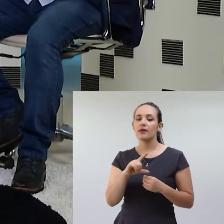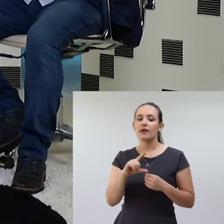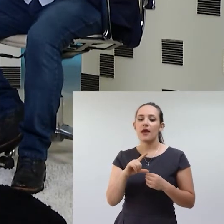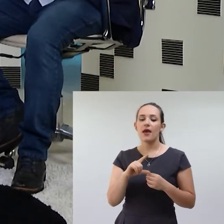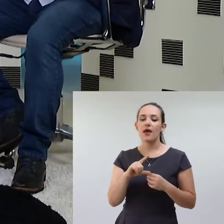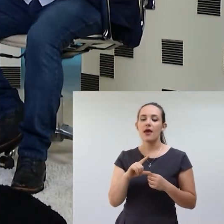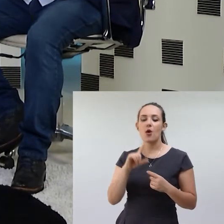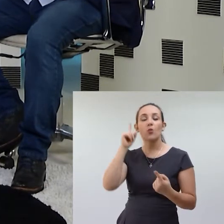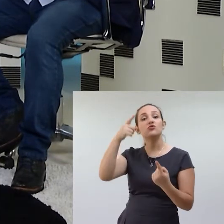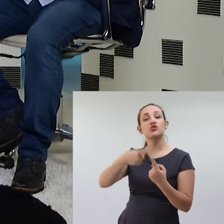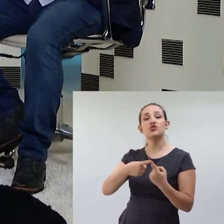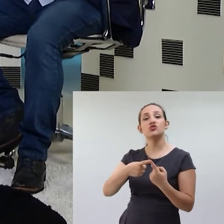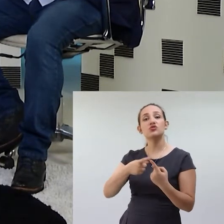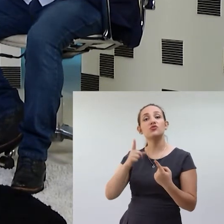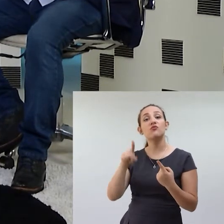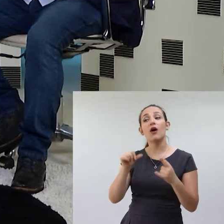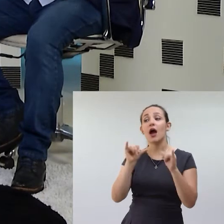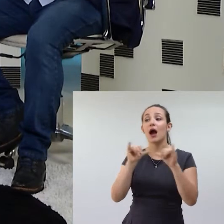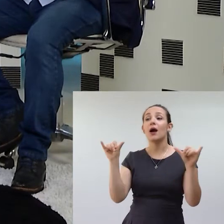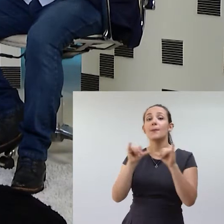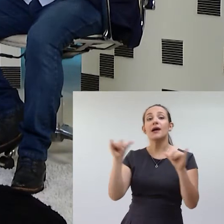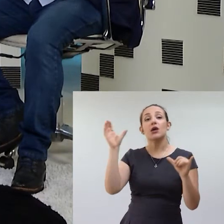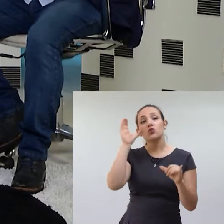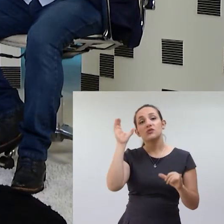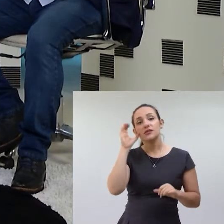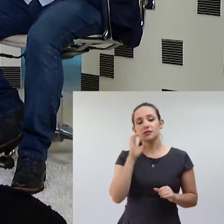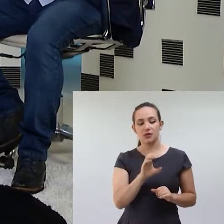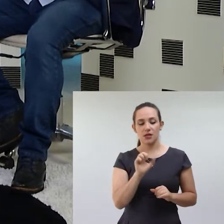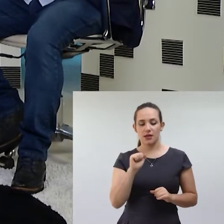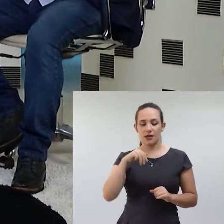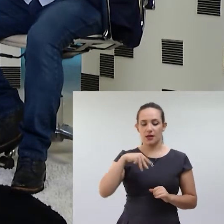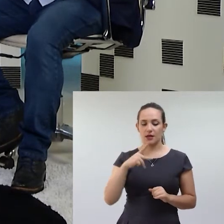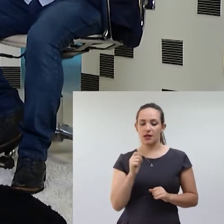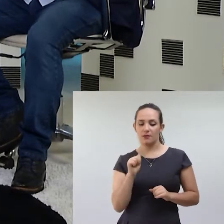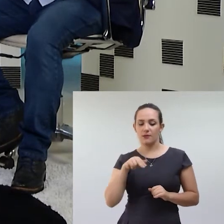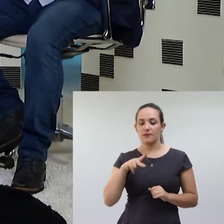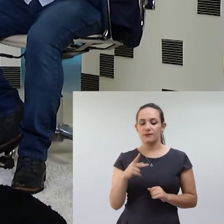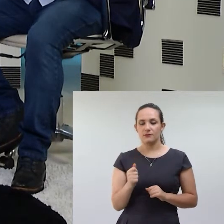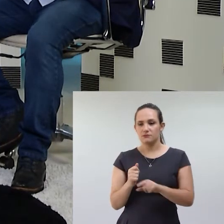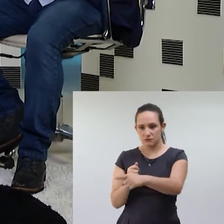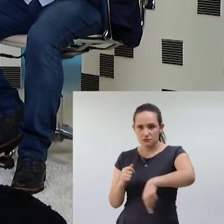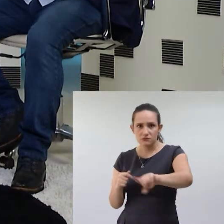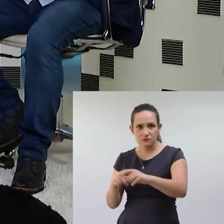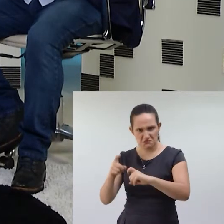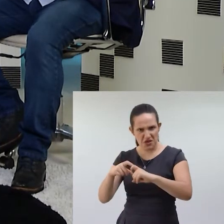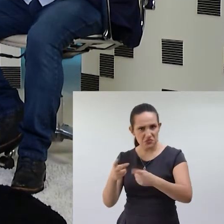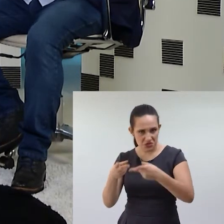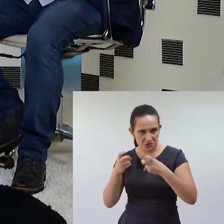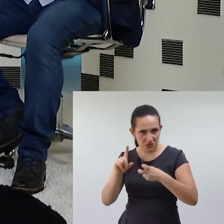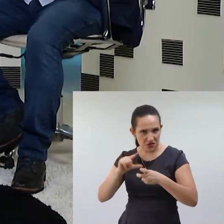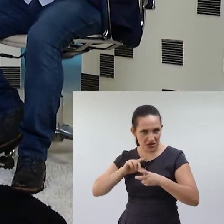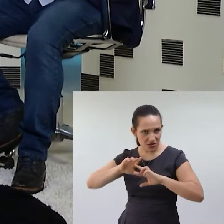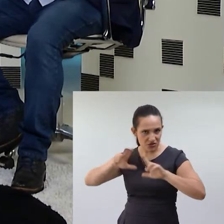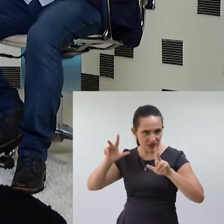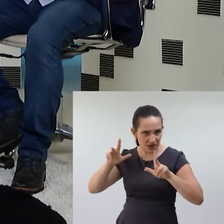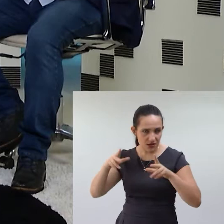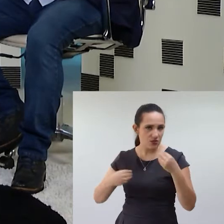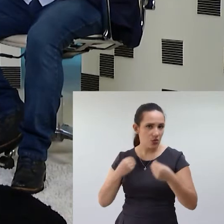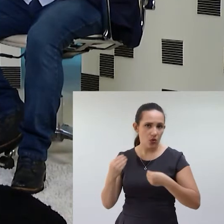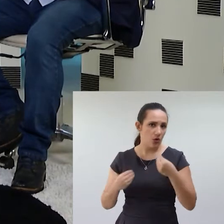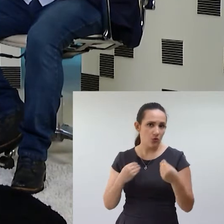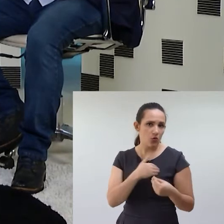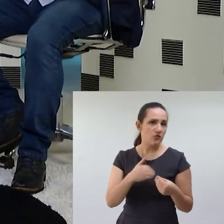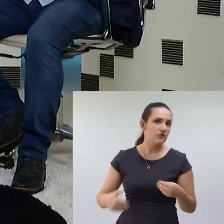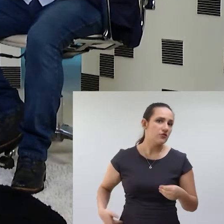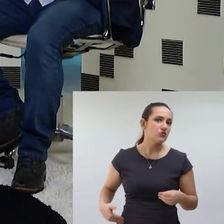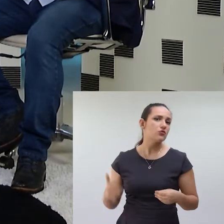nos círculos médicos, nos círculos acadêmicos? Como que a classe dos profissionais de saúde mental tem